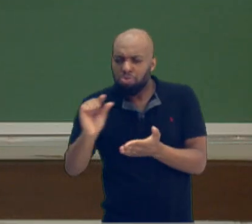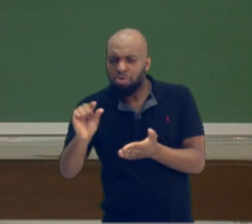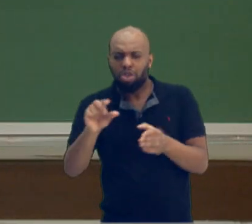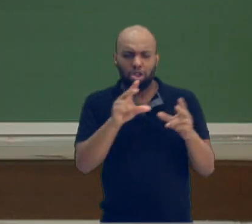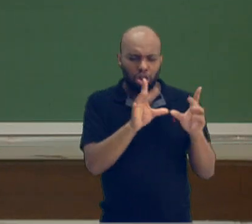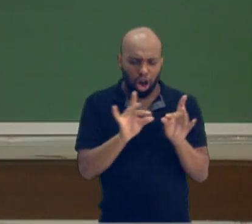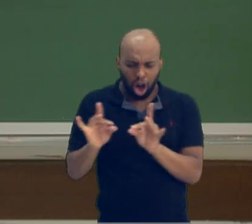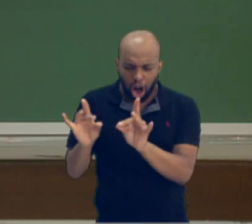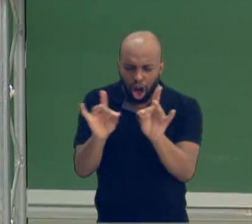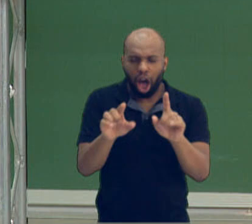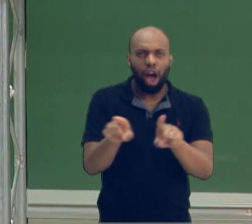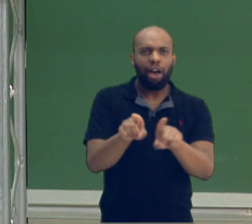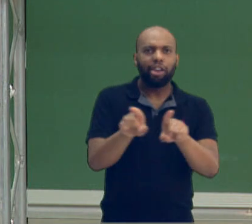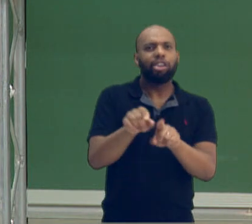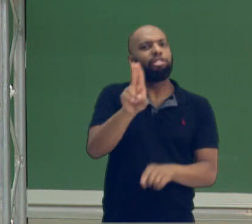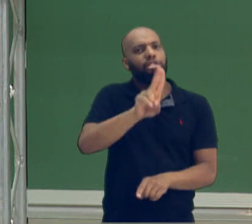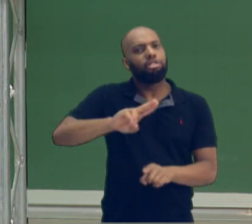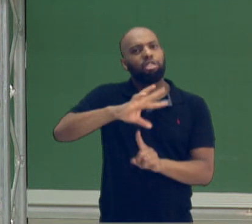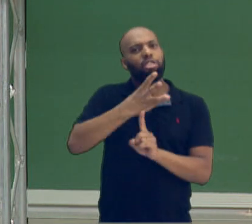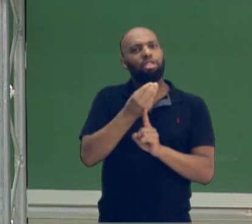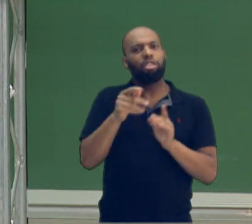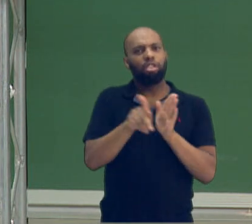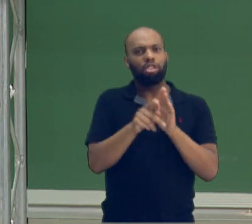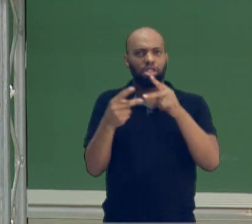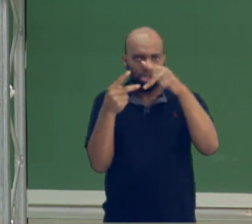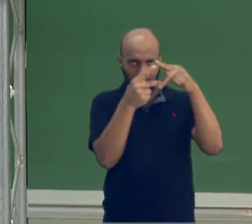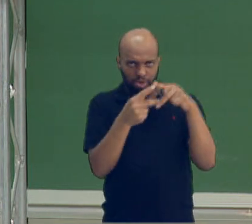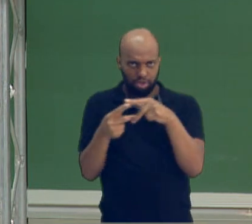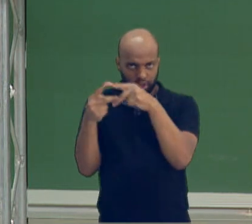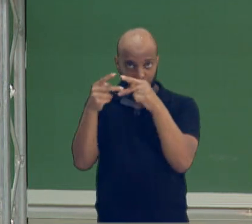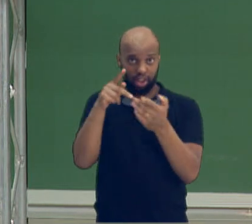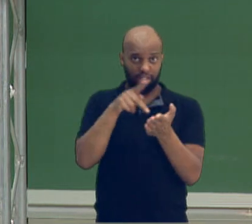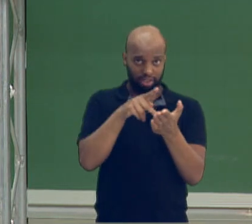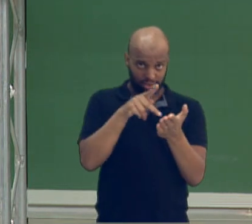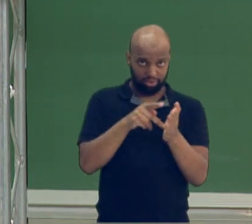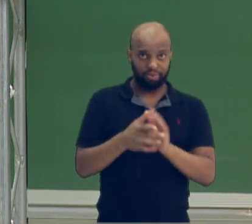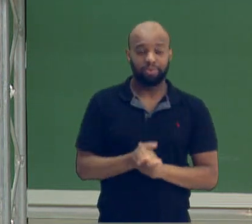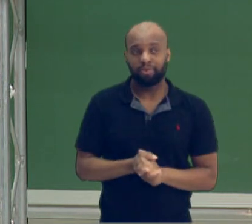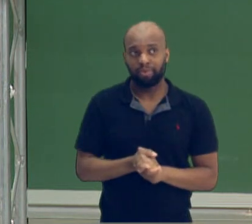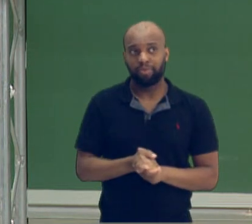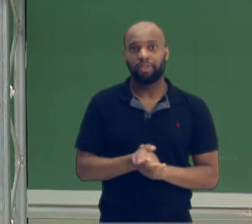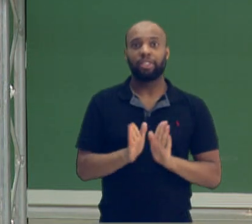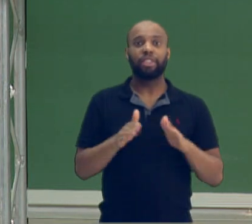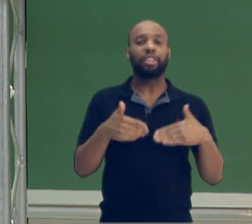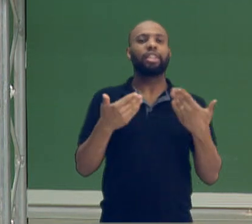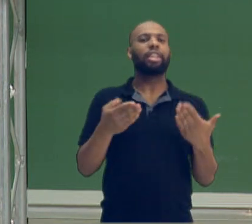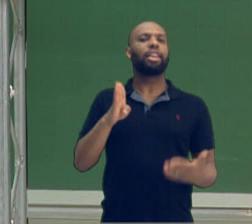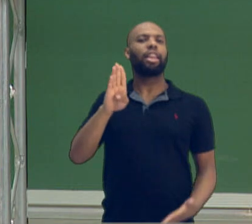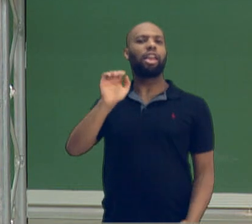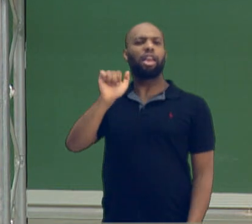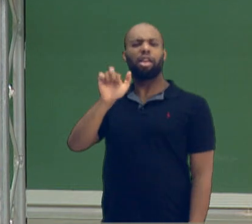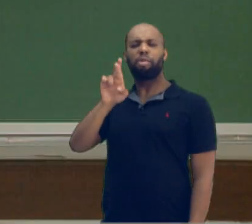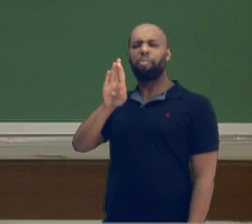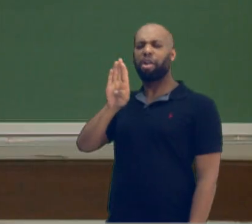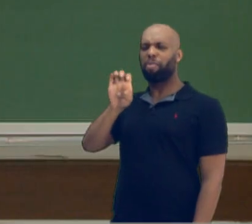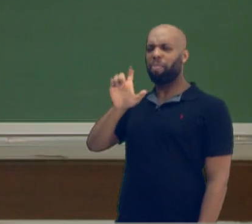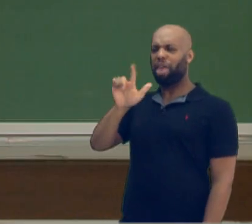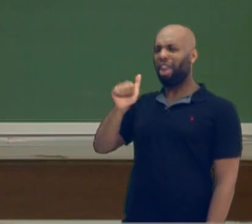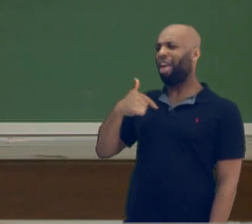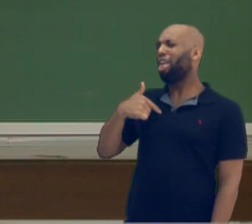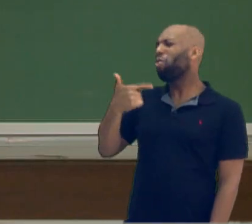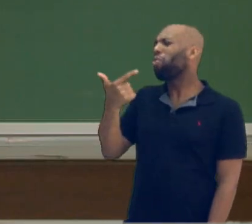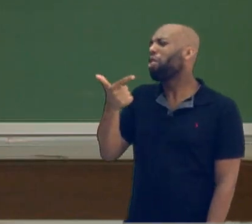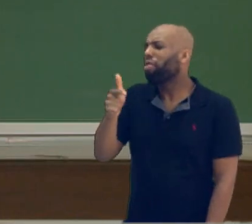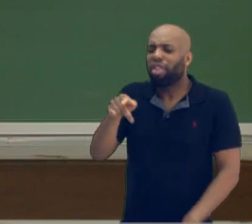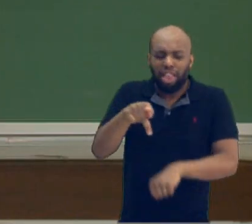para fazer a nossa arte do mosaico, não é mesmo? Barbela, eu não tenho